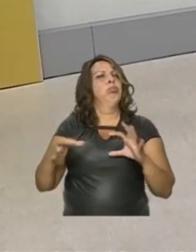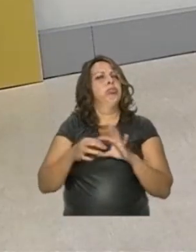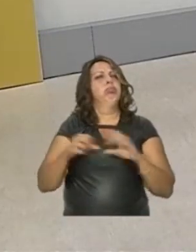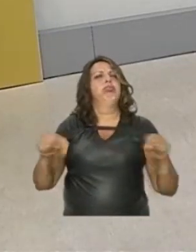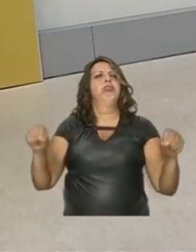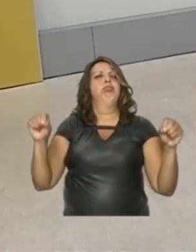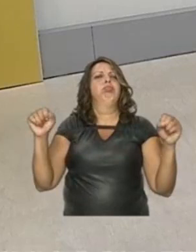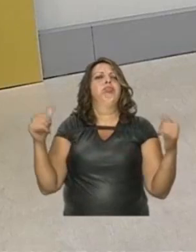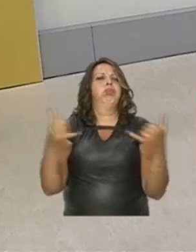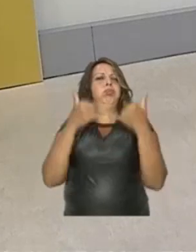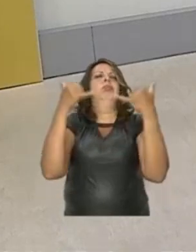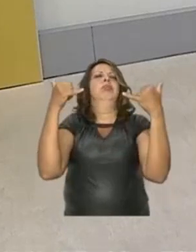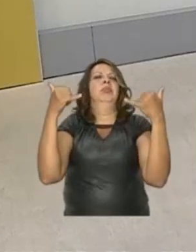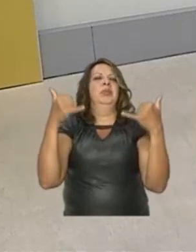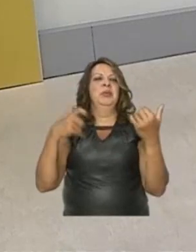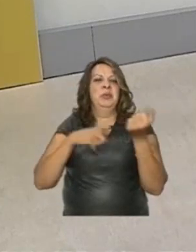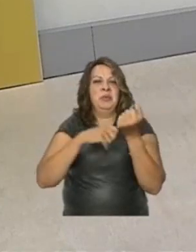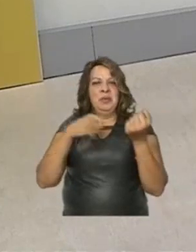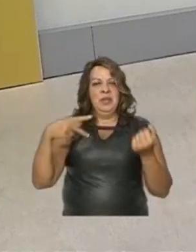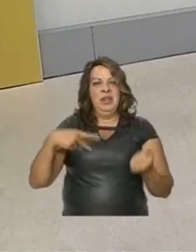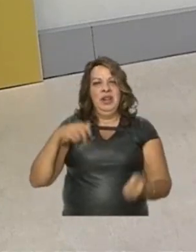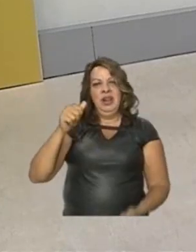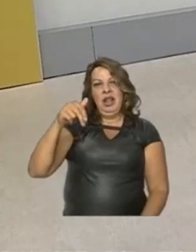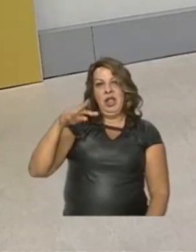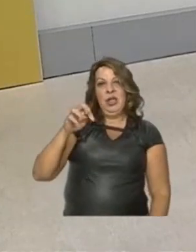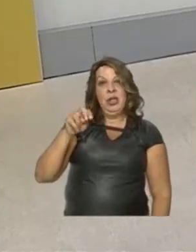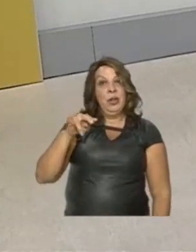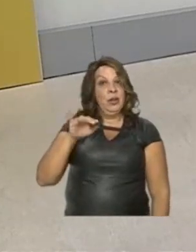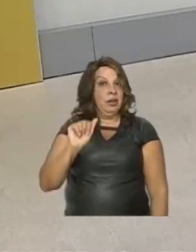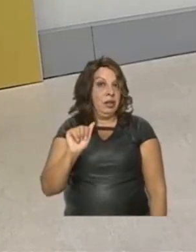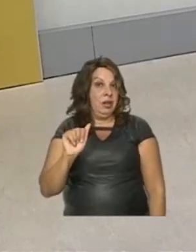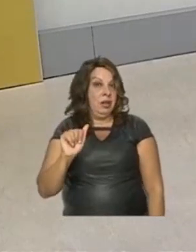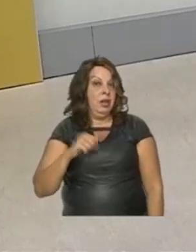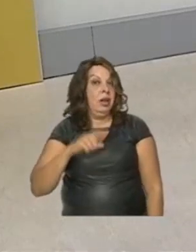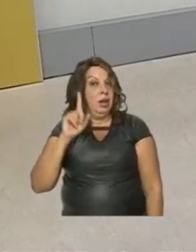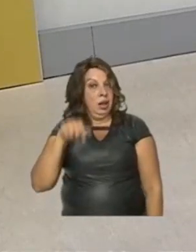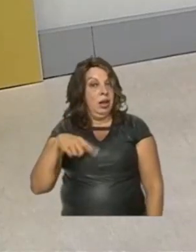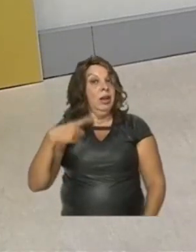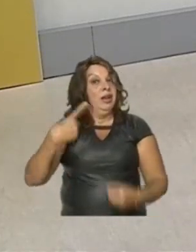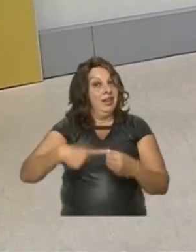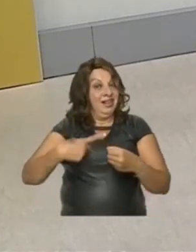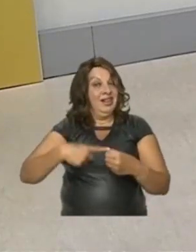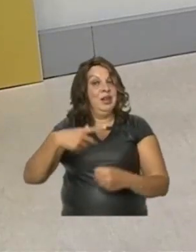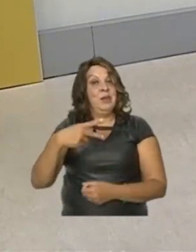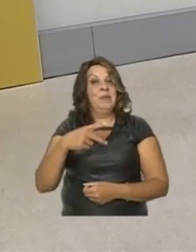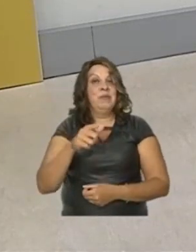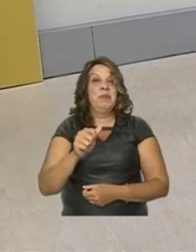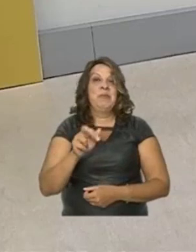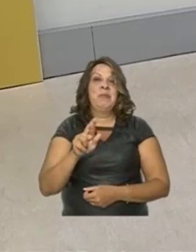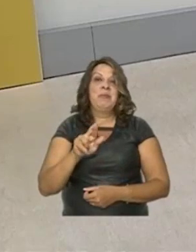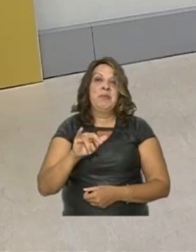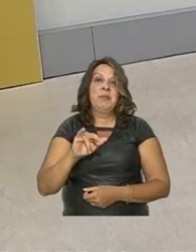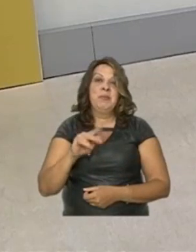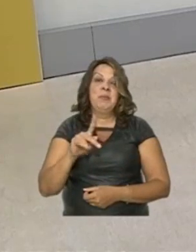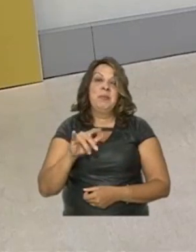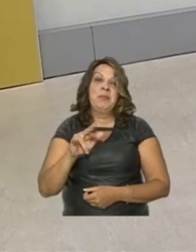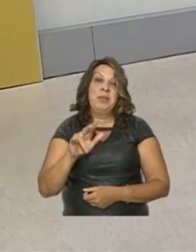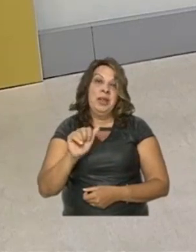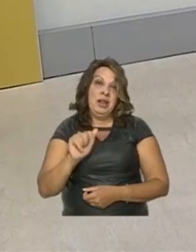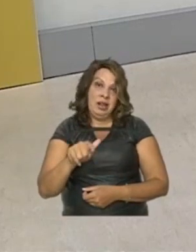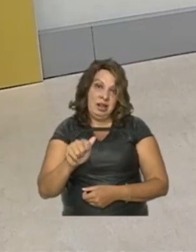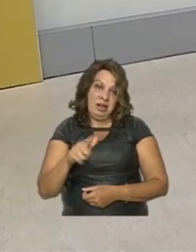Caju Cap. Tem a Antônia Silva, ela é lá de Paripiranga, tá? Olha aí que legal. E aqui